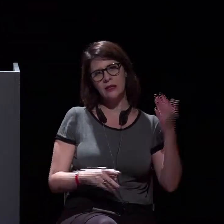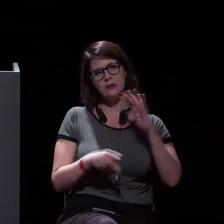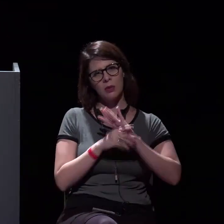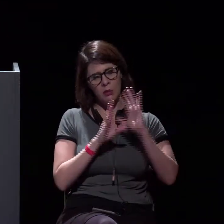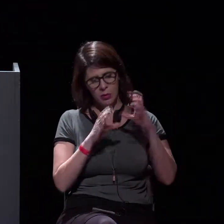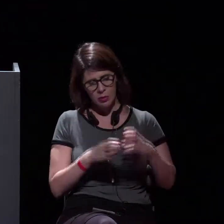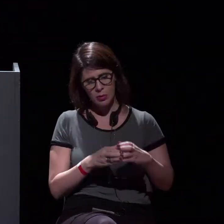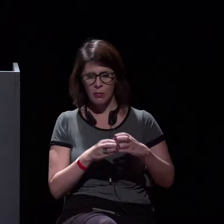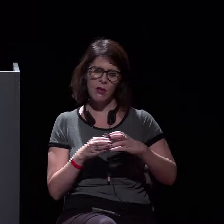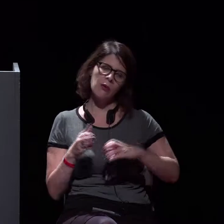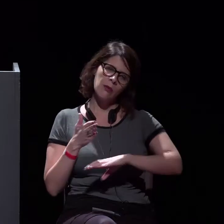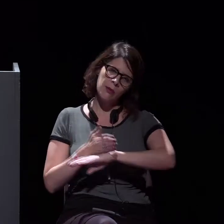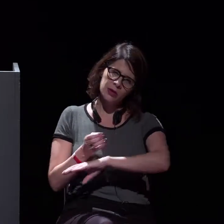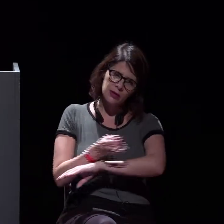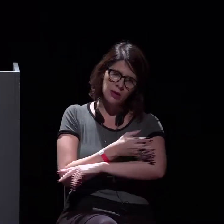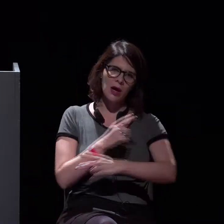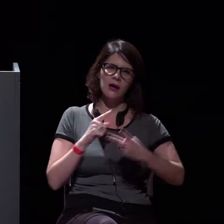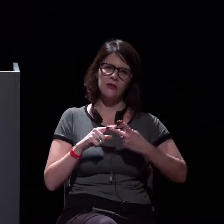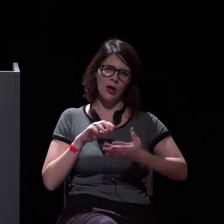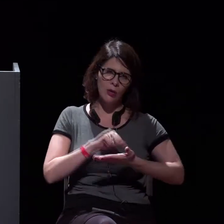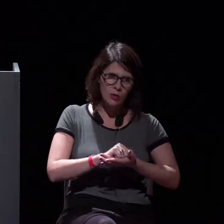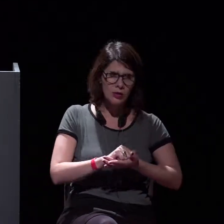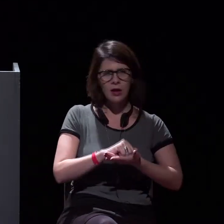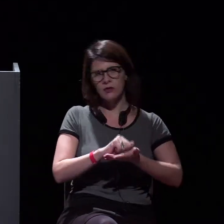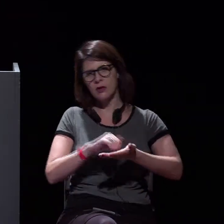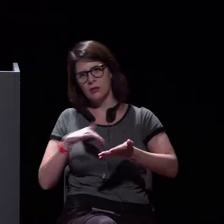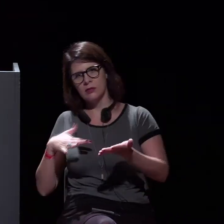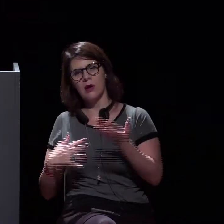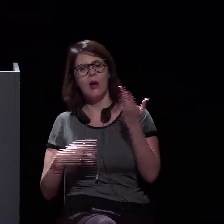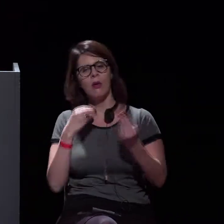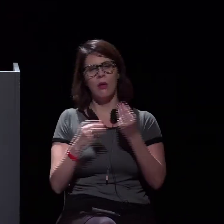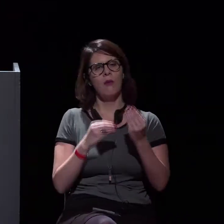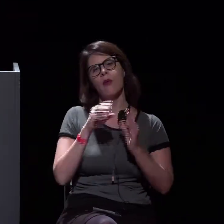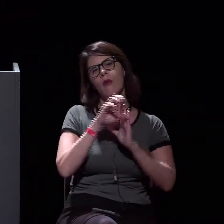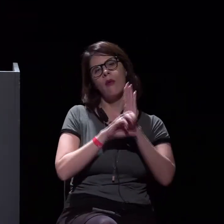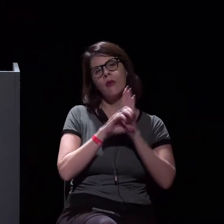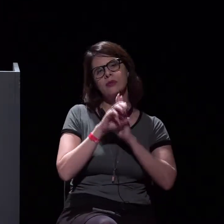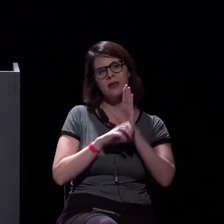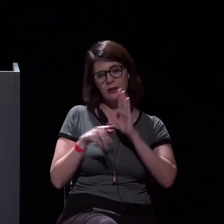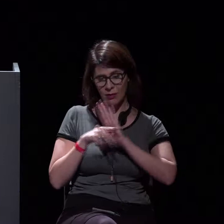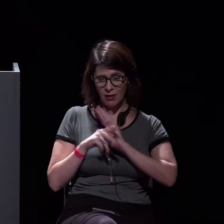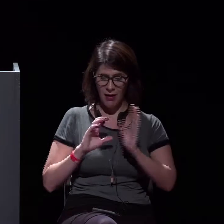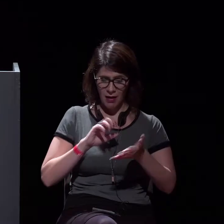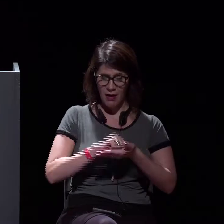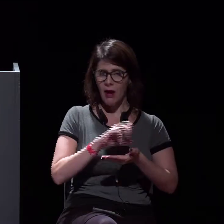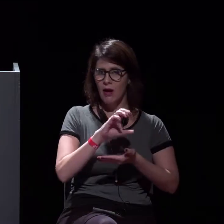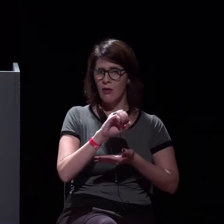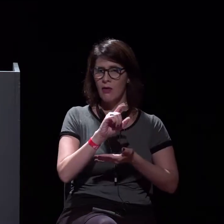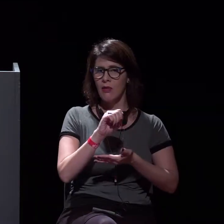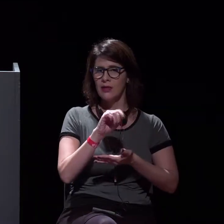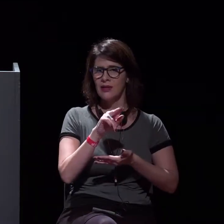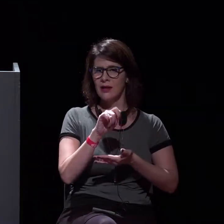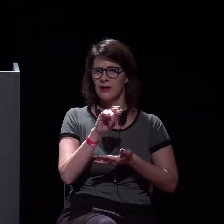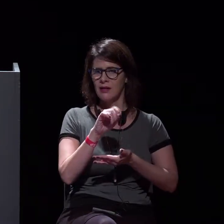e Descolonialidade, e pensar como esse conceito da colonialidade foi instrumental também